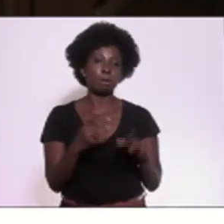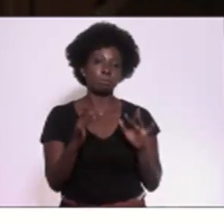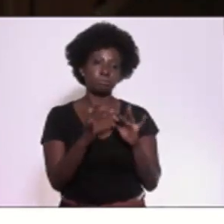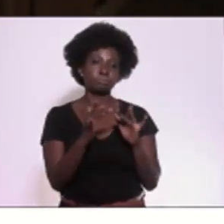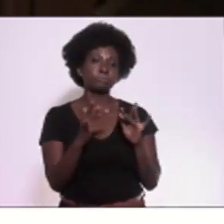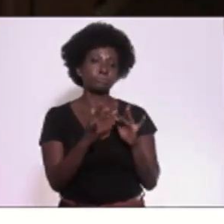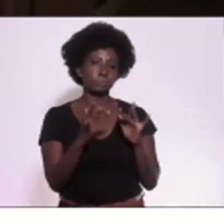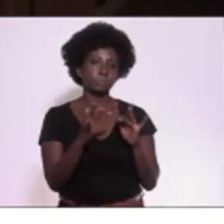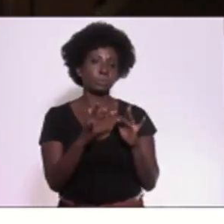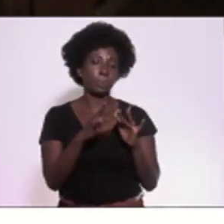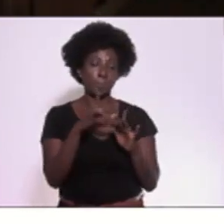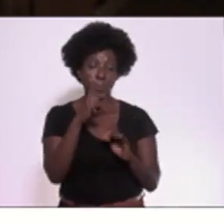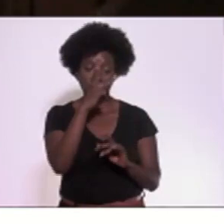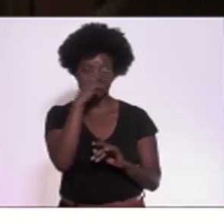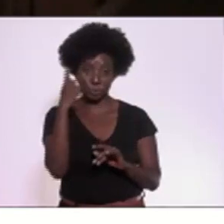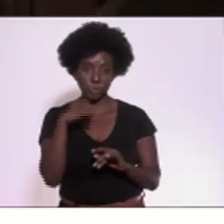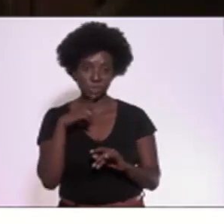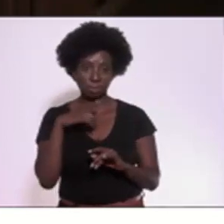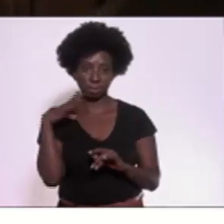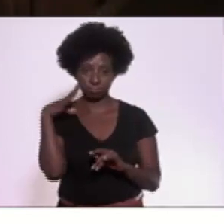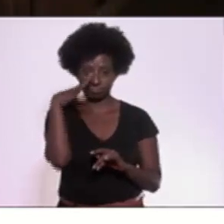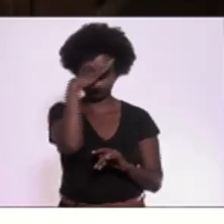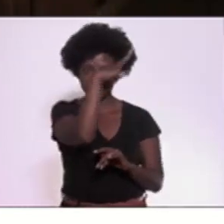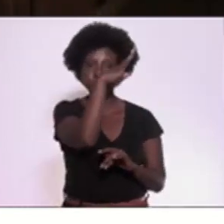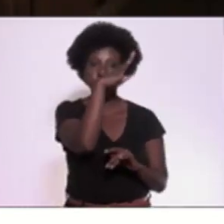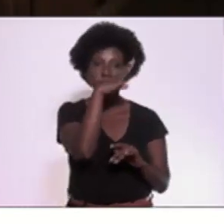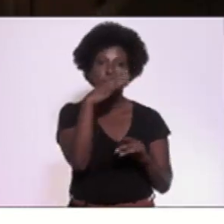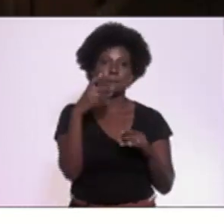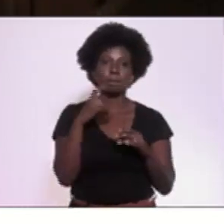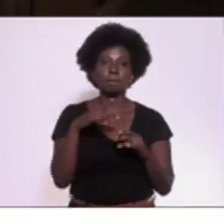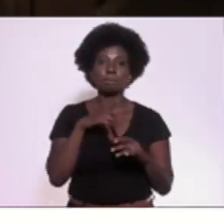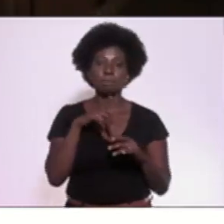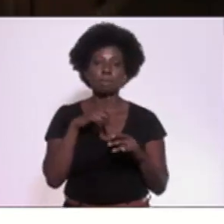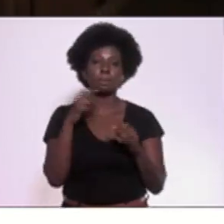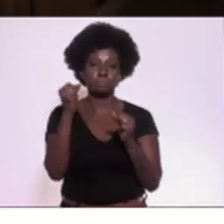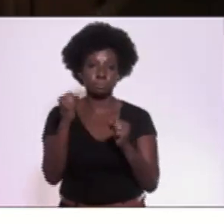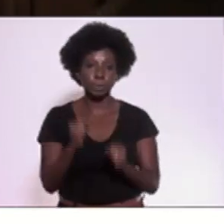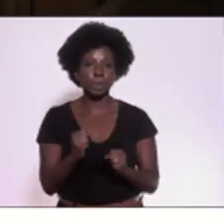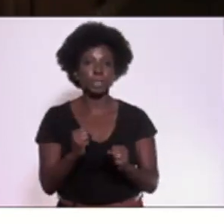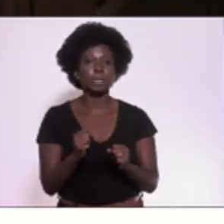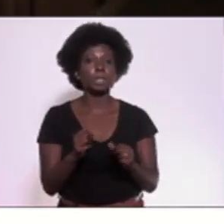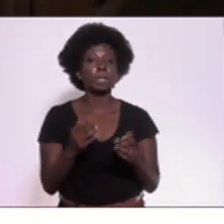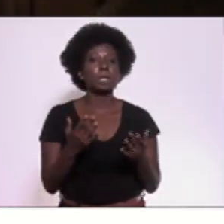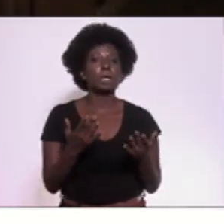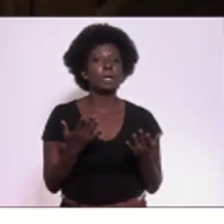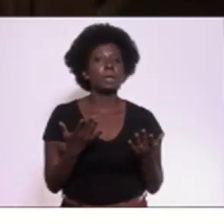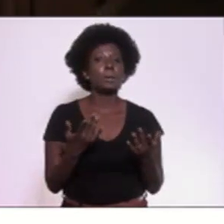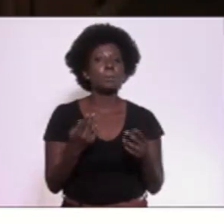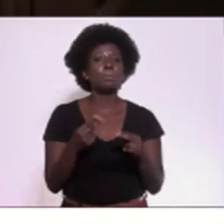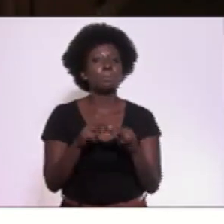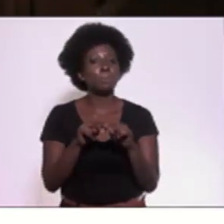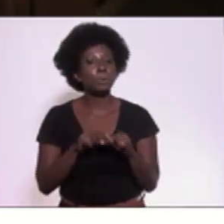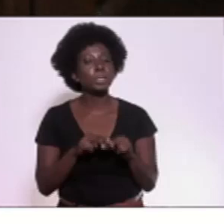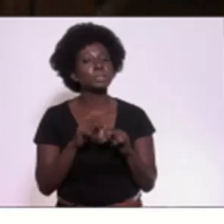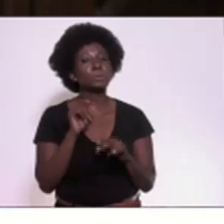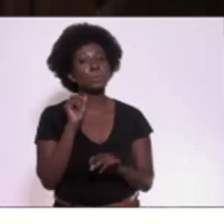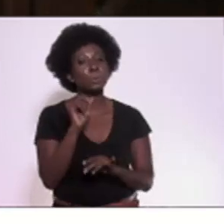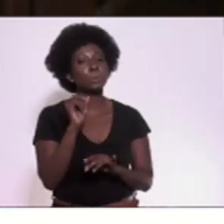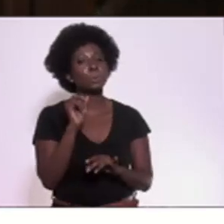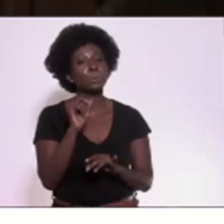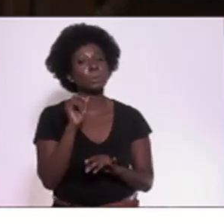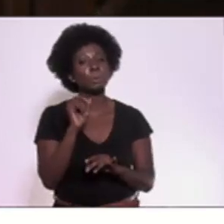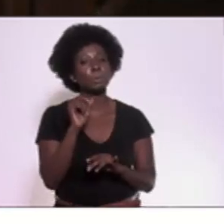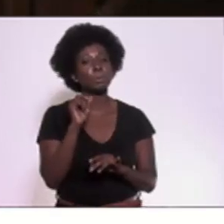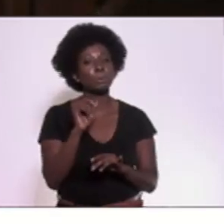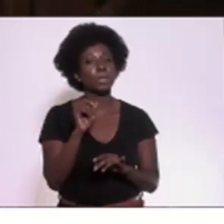poder. Enfim, falar sobre isso, porque as investigações sobre o assassinato da Marielle têm sido